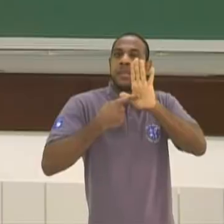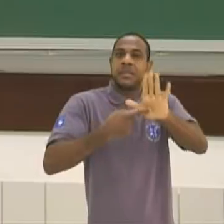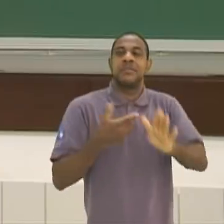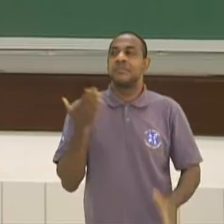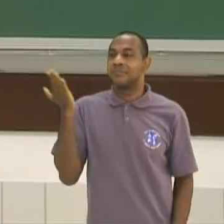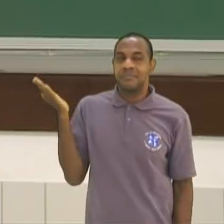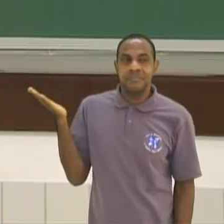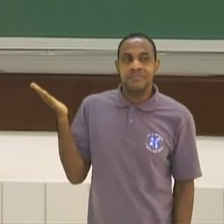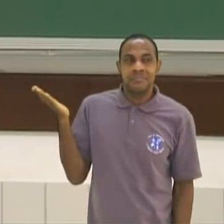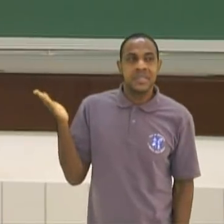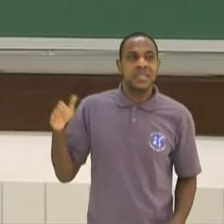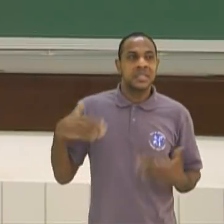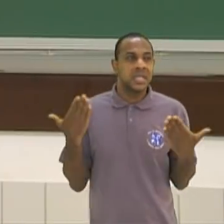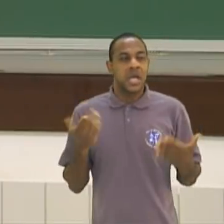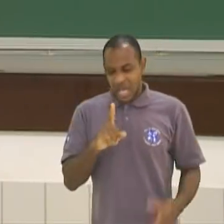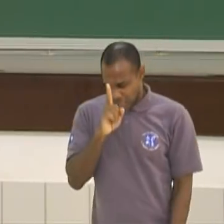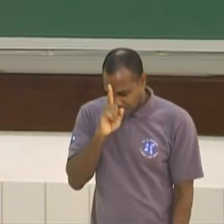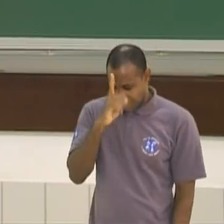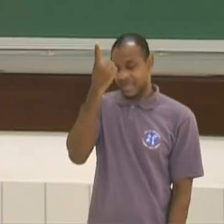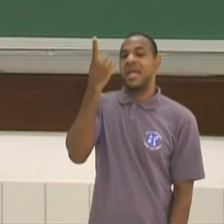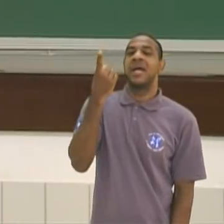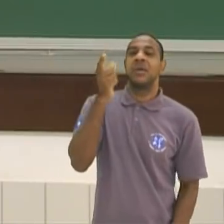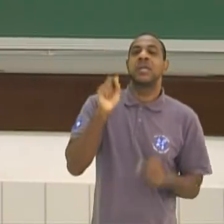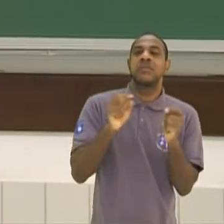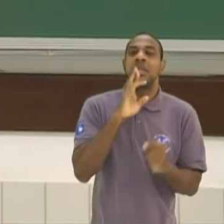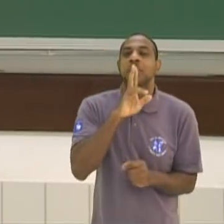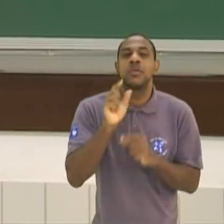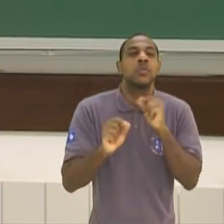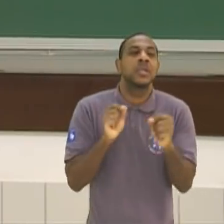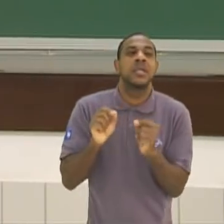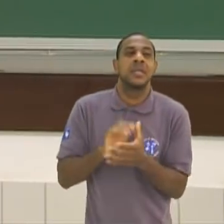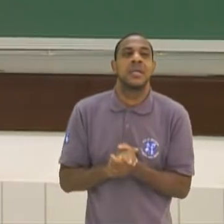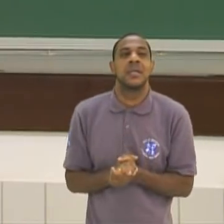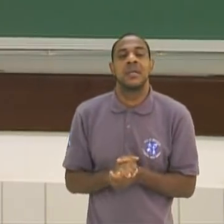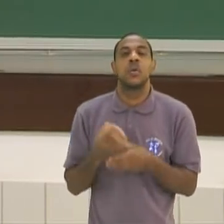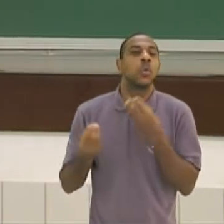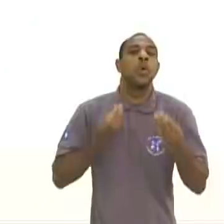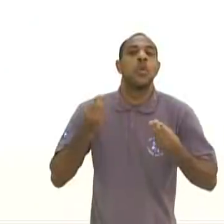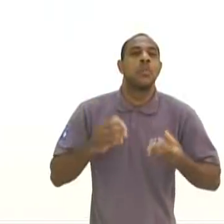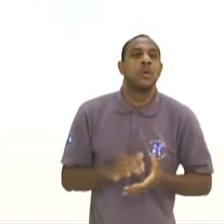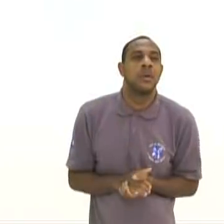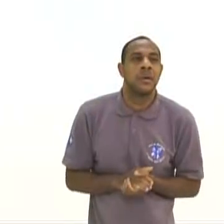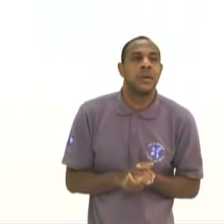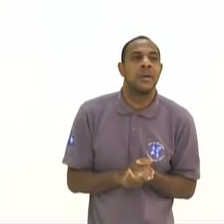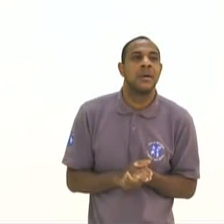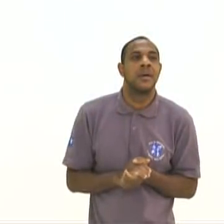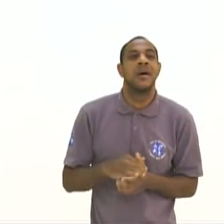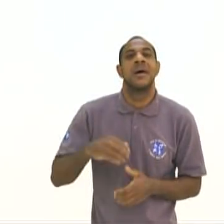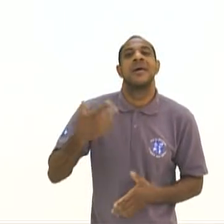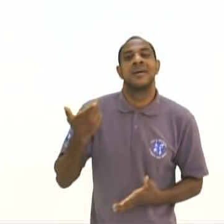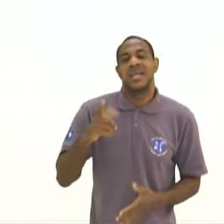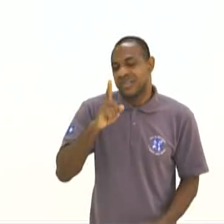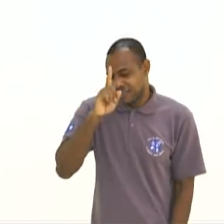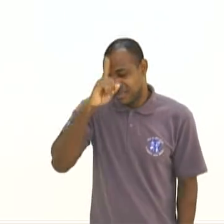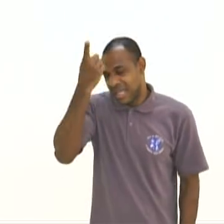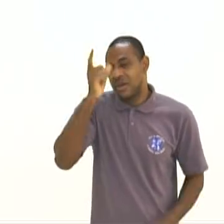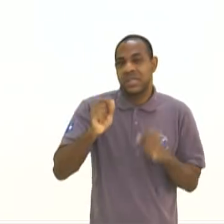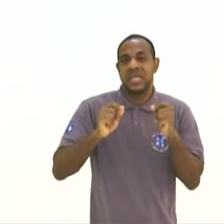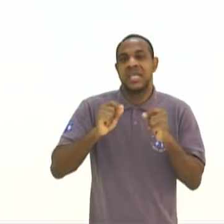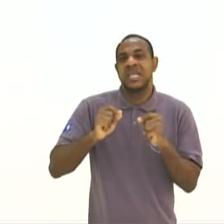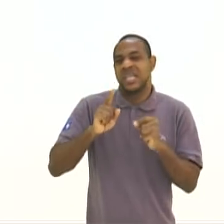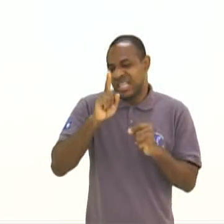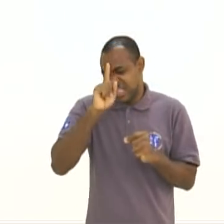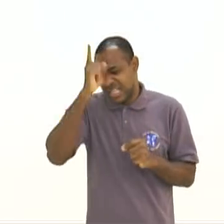representatividade. Então, uma ideia de uma resposta para você poderia ser algo como pluralidade de ideias e opiniões,